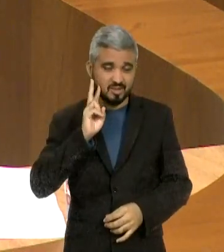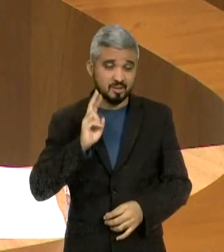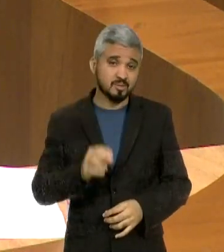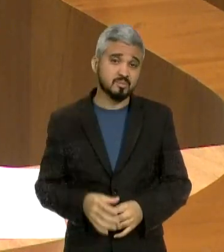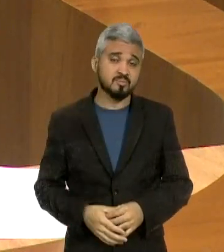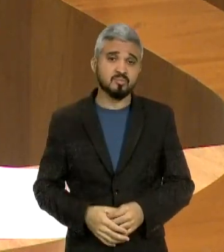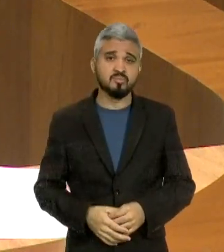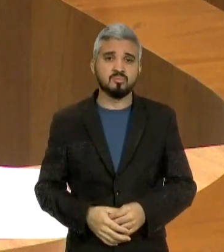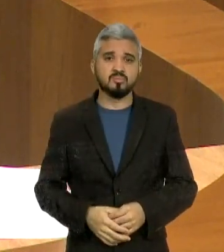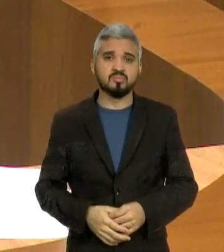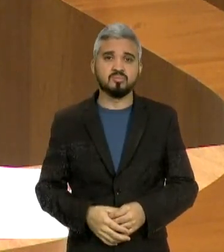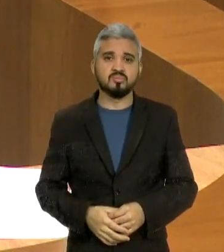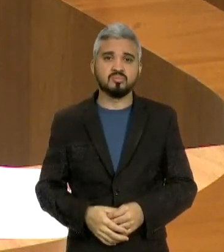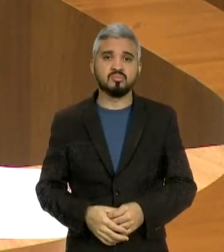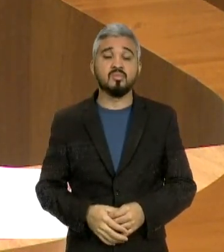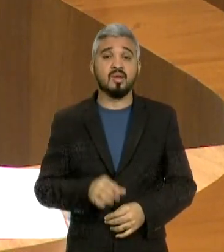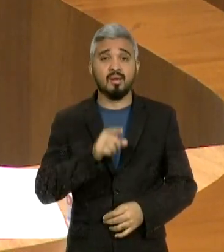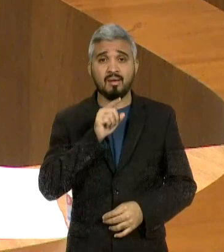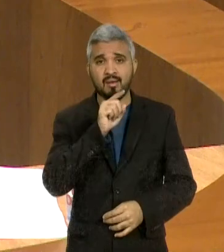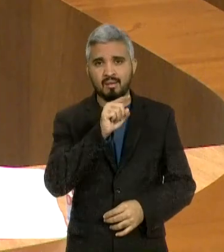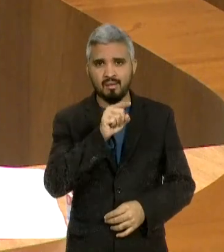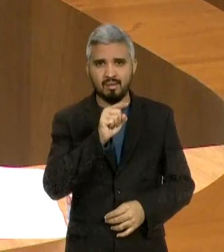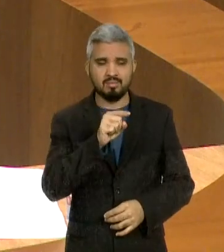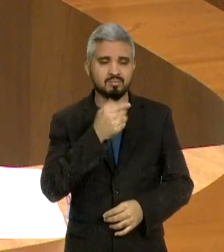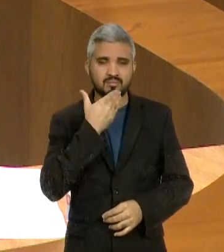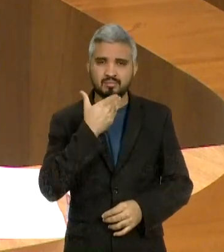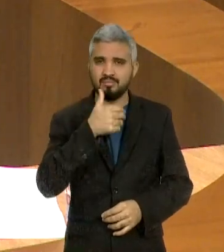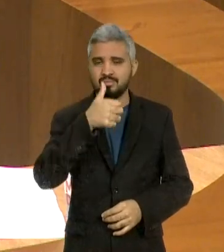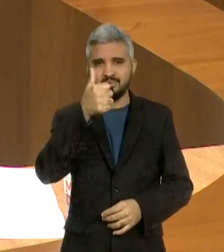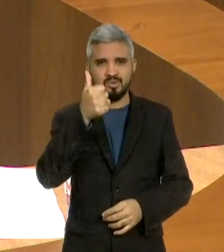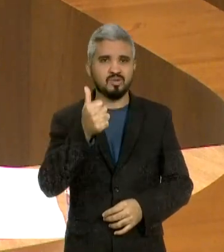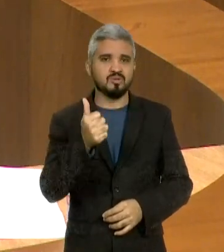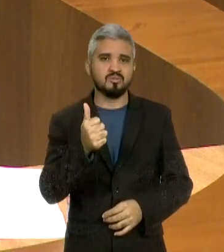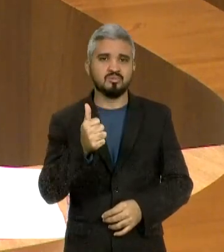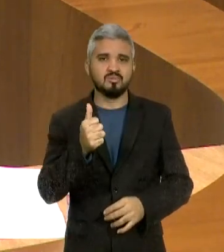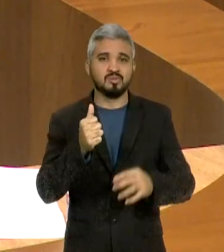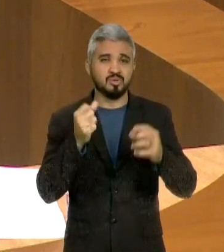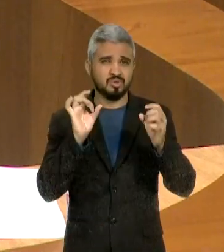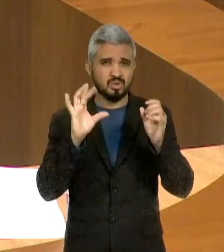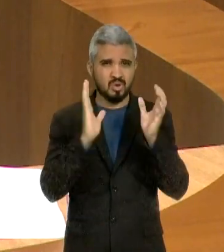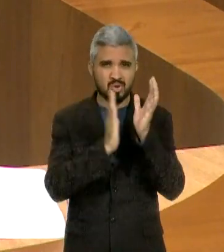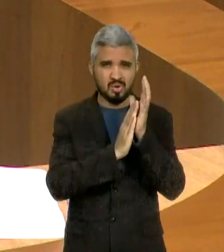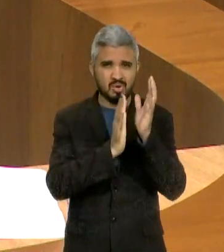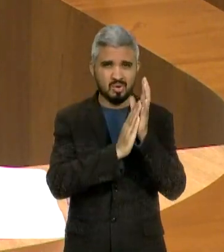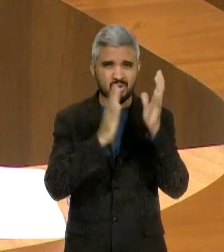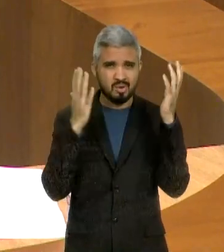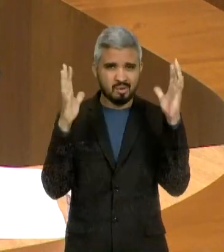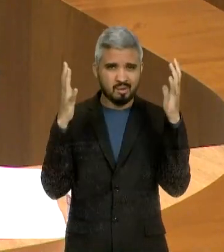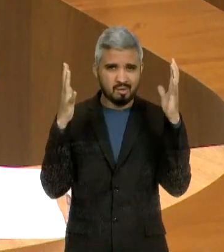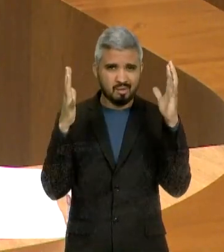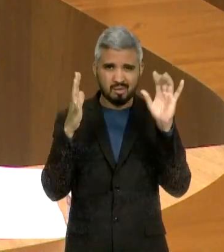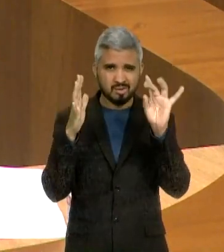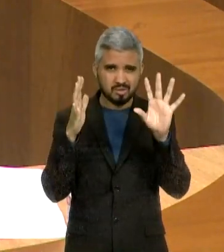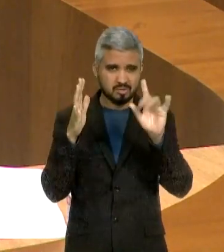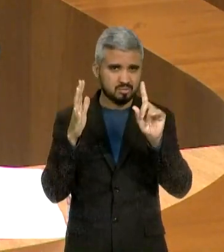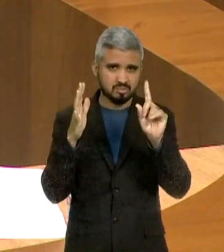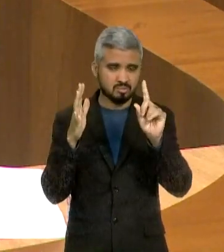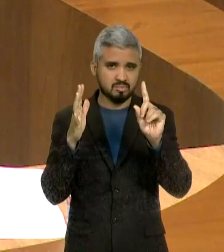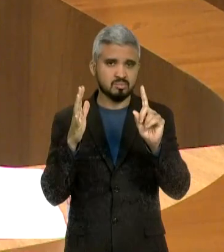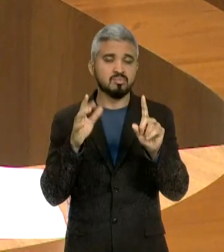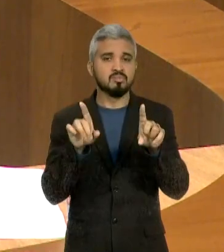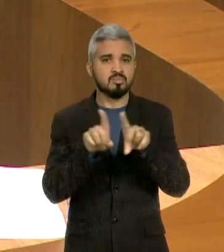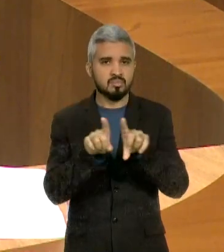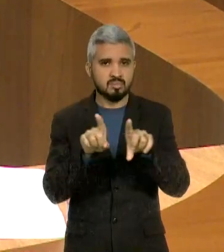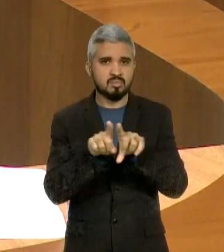fazendo o melhor para a nossa Viana, não só batendo palminhas, porque era passagem do aniversário, mas